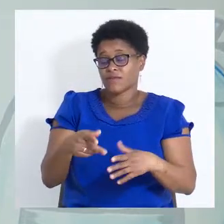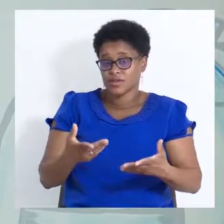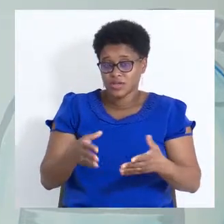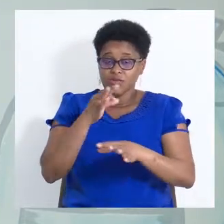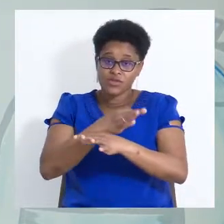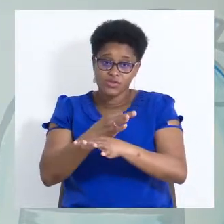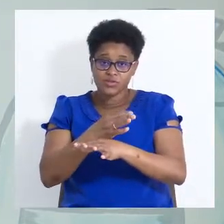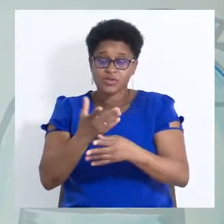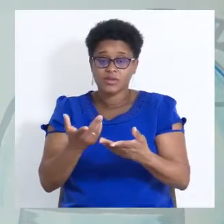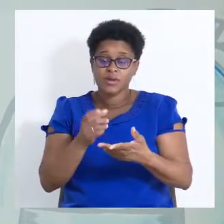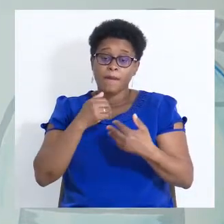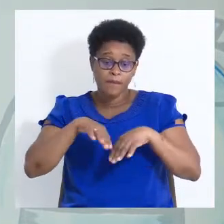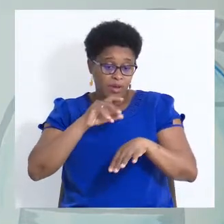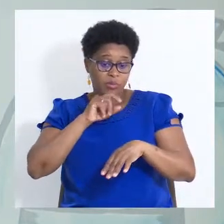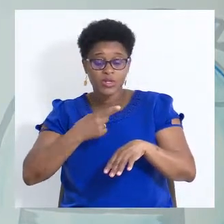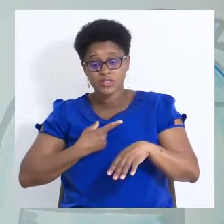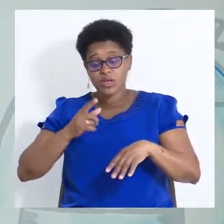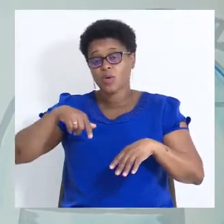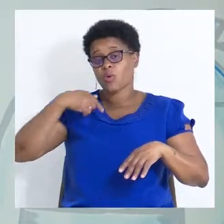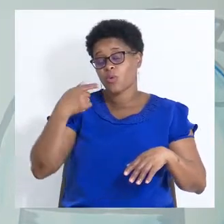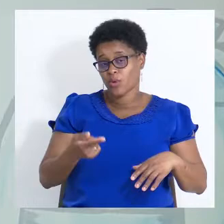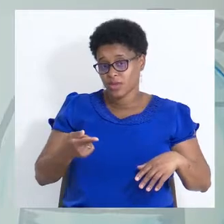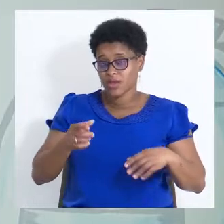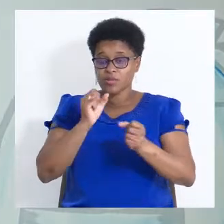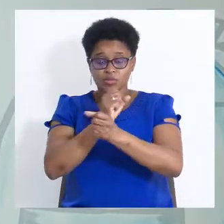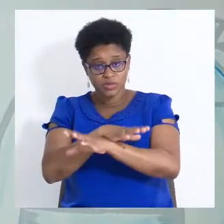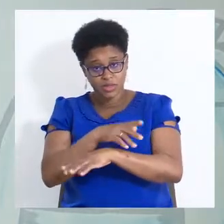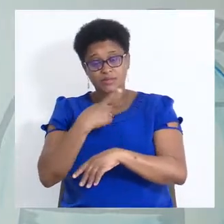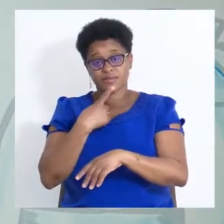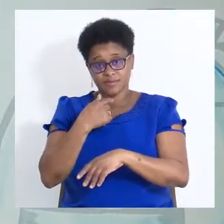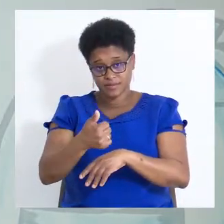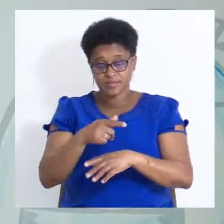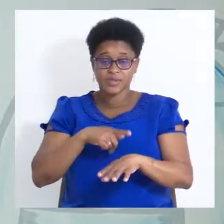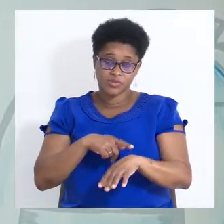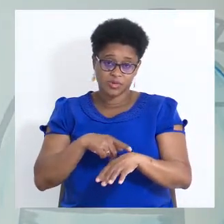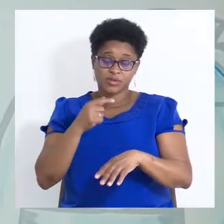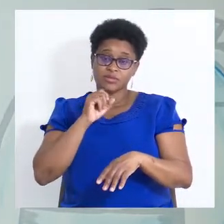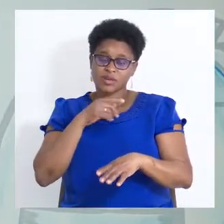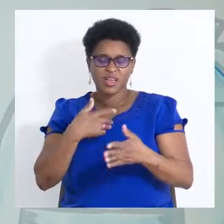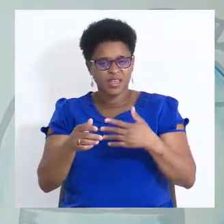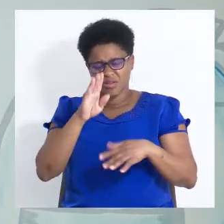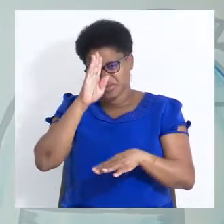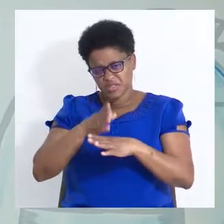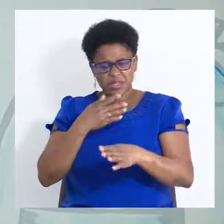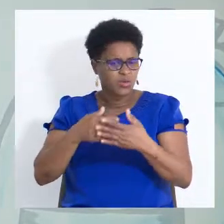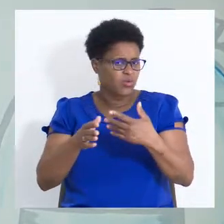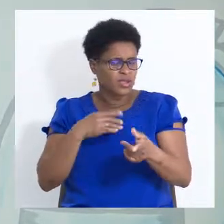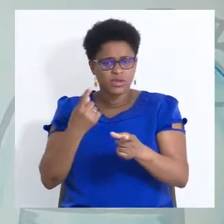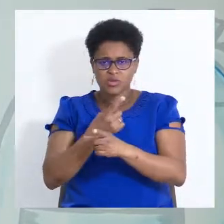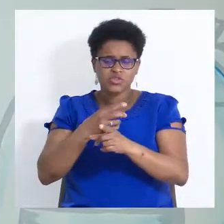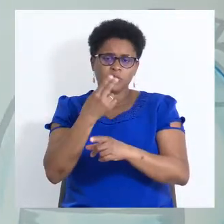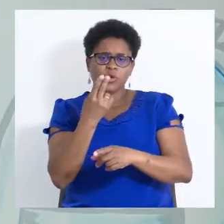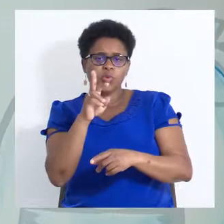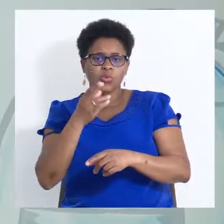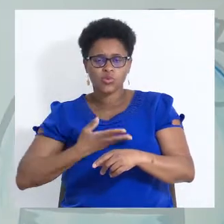publicidade através dos festivais, mas pode ser outra publicidade, ok? Neste momento está a passar qualquer coisa sobre